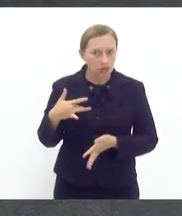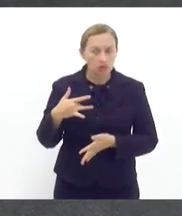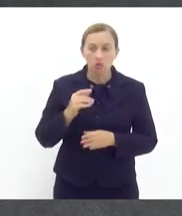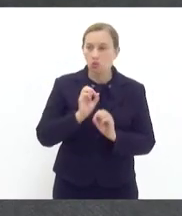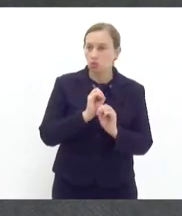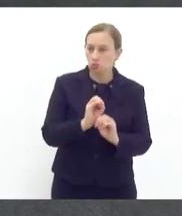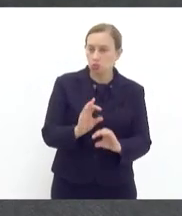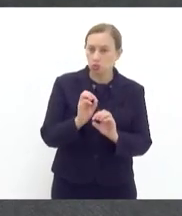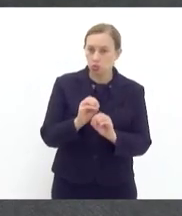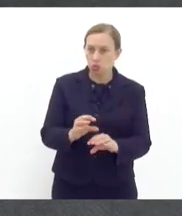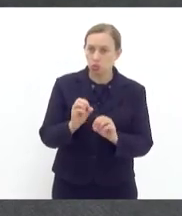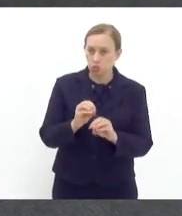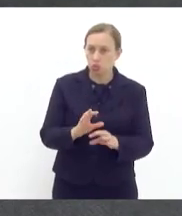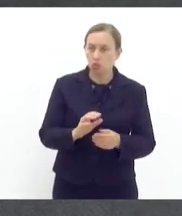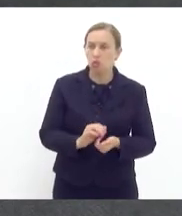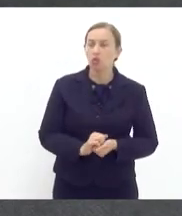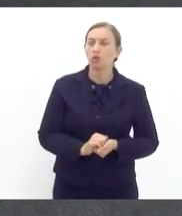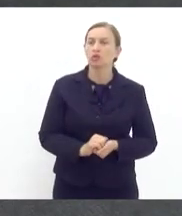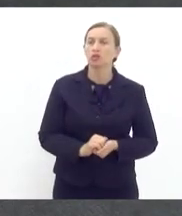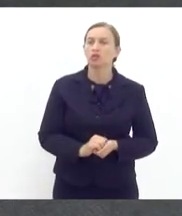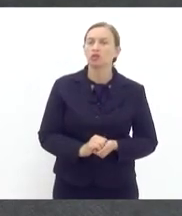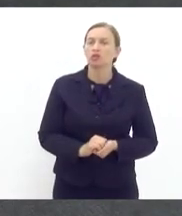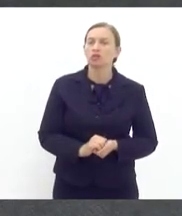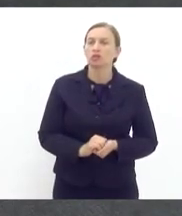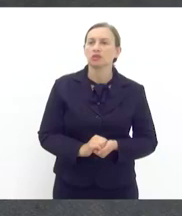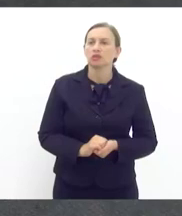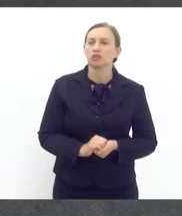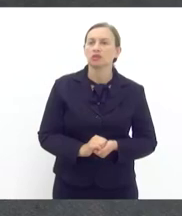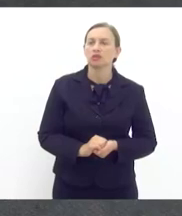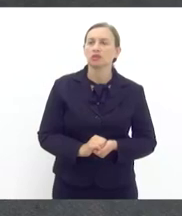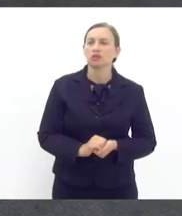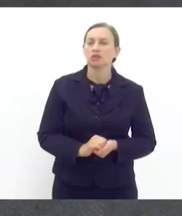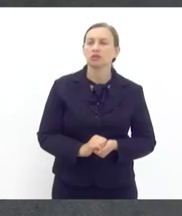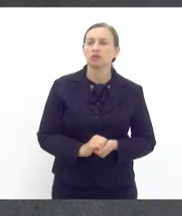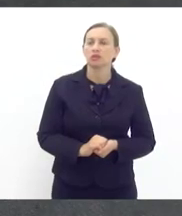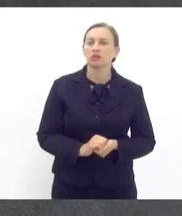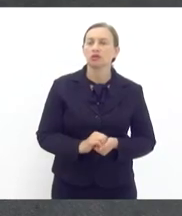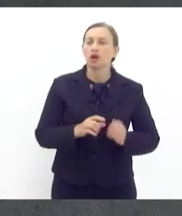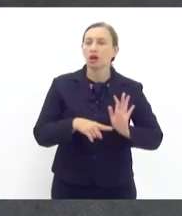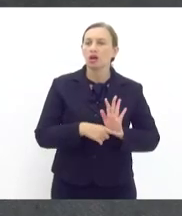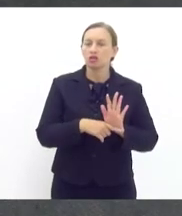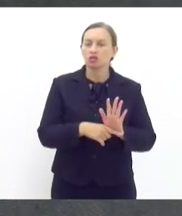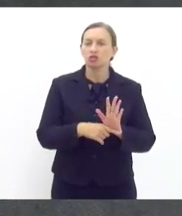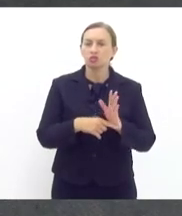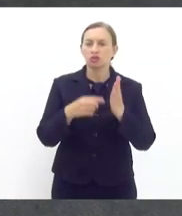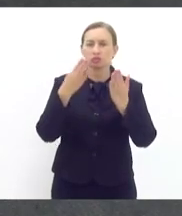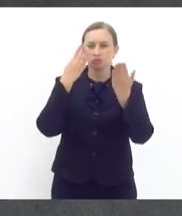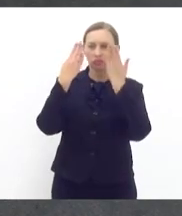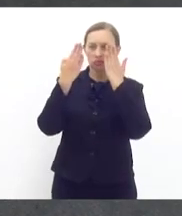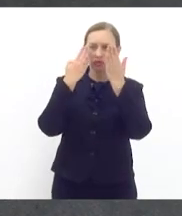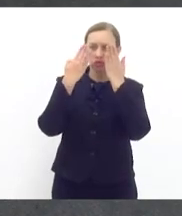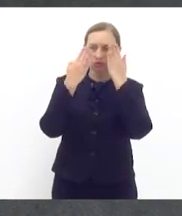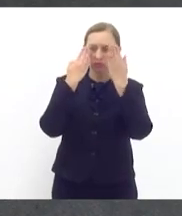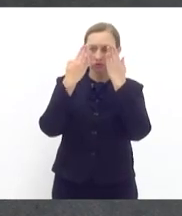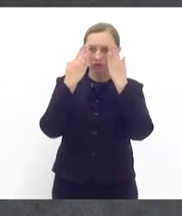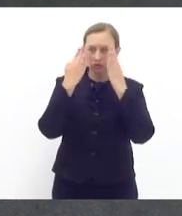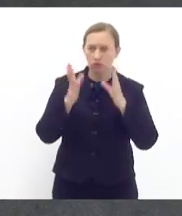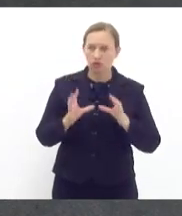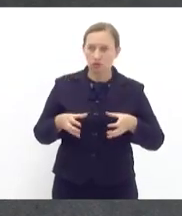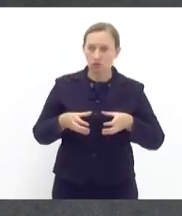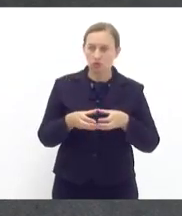educação promoverem a assistência psicosócio-emocional ao corpo